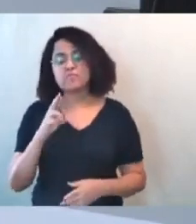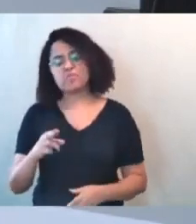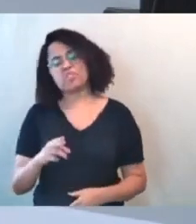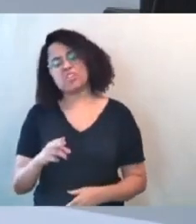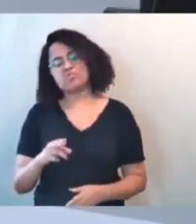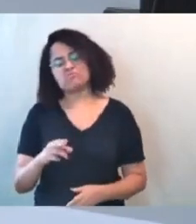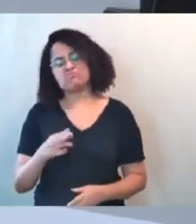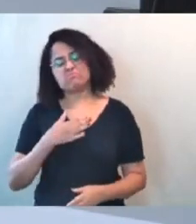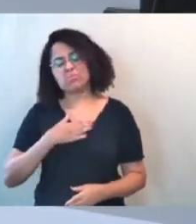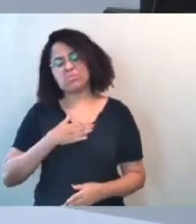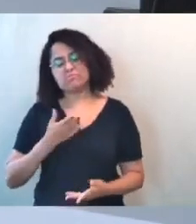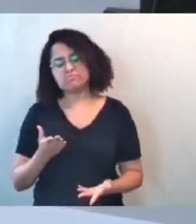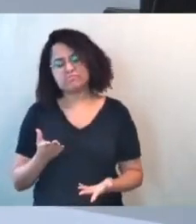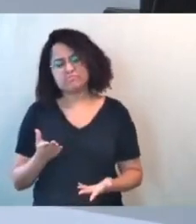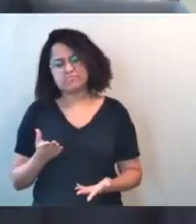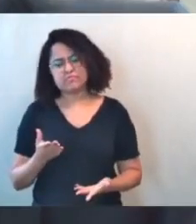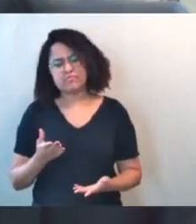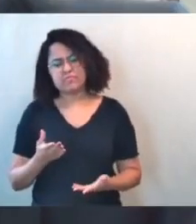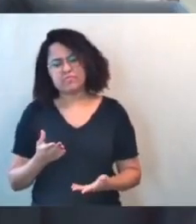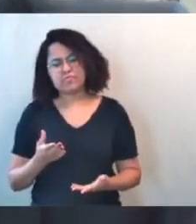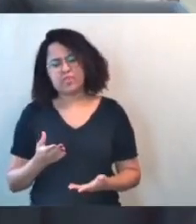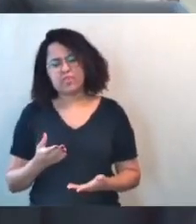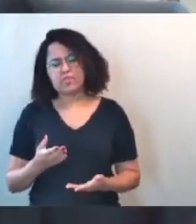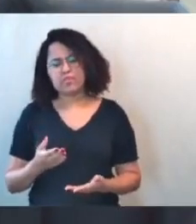em crédito a PBH ainda detém?